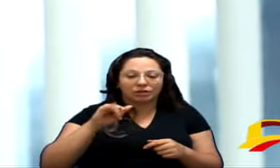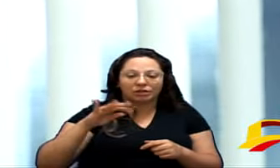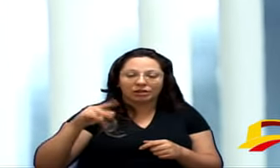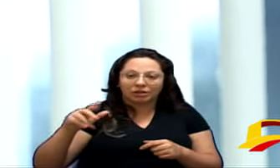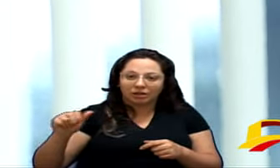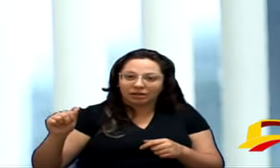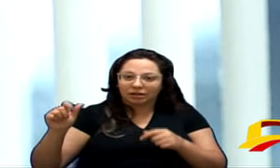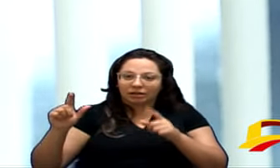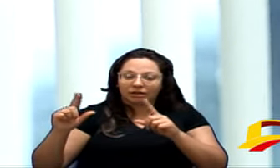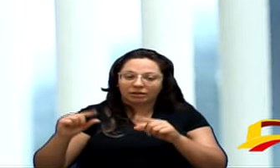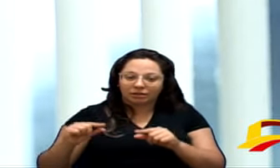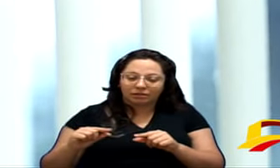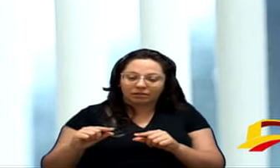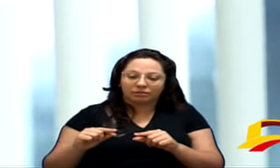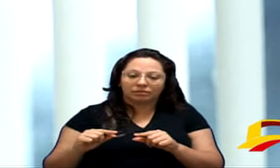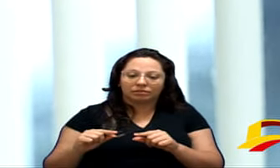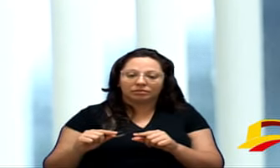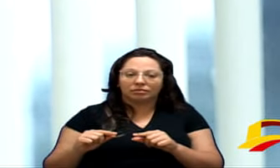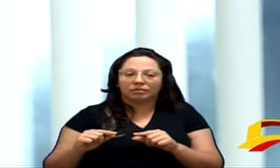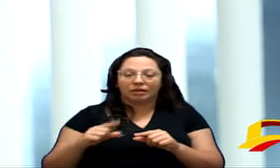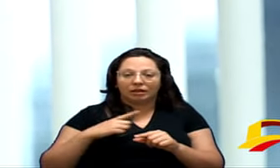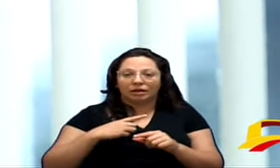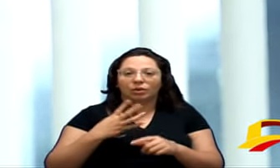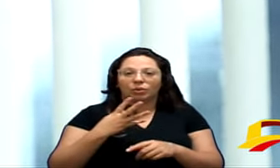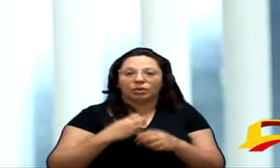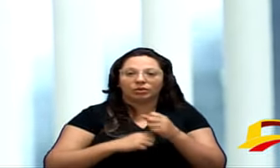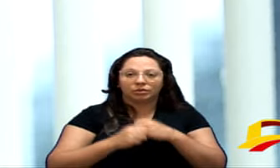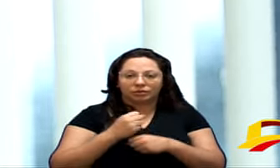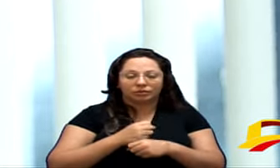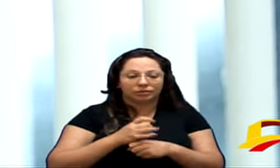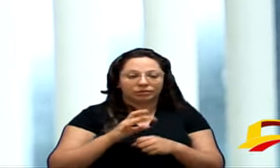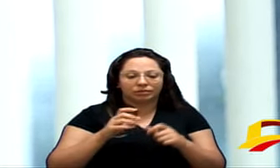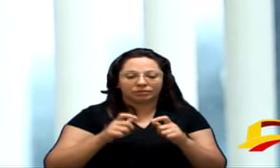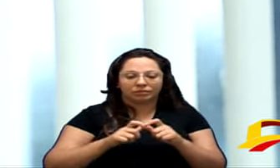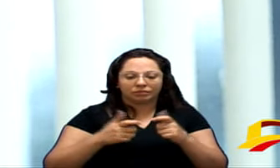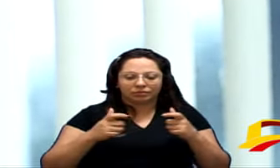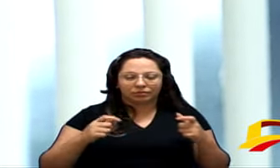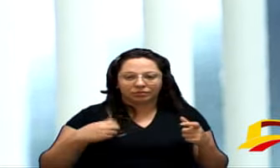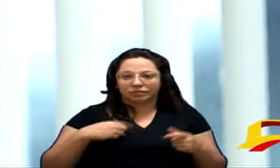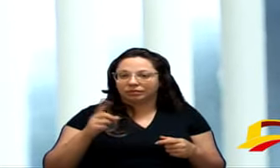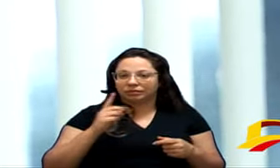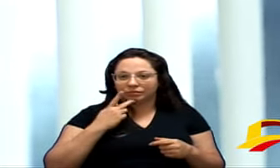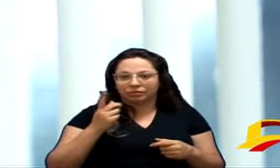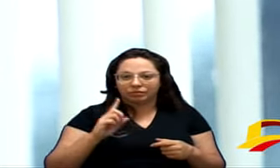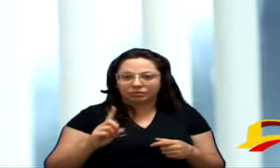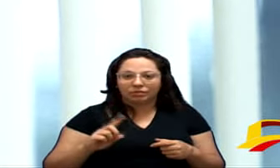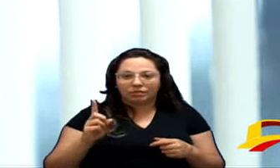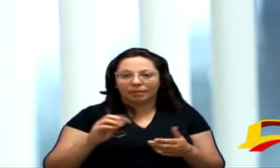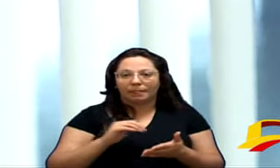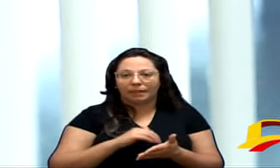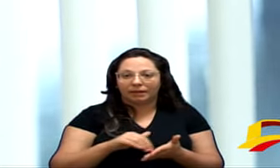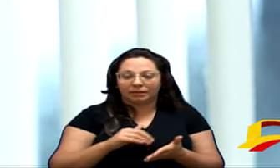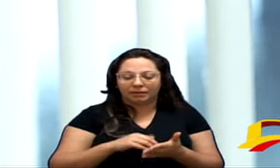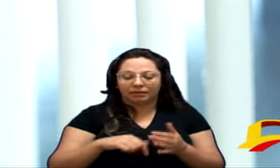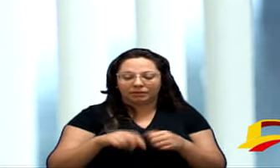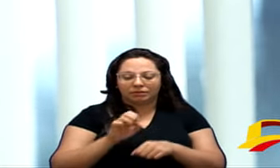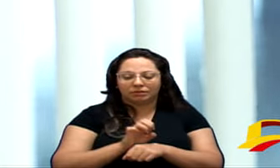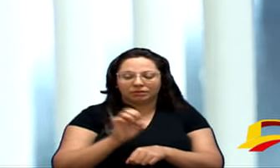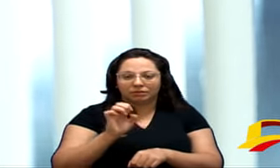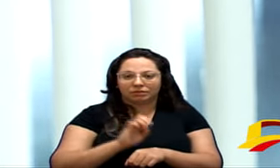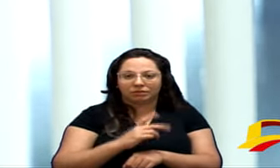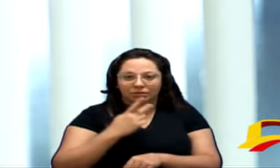resolver porque nos últimos 4 anos só tem aumentado né e não é eu que tô falando é a secretaria pública do Estado que fala ó Sorocaba